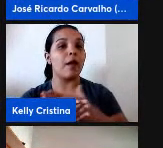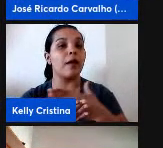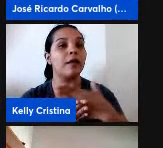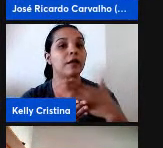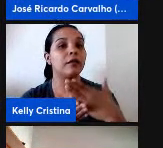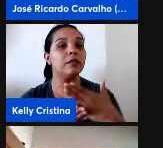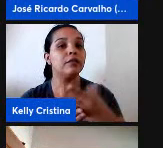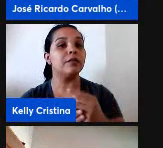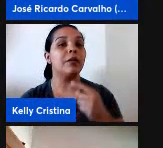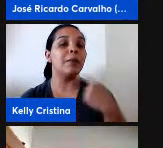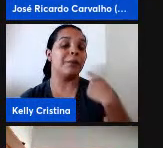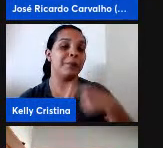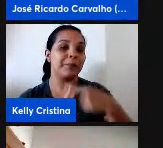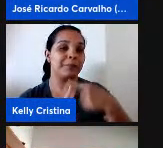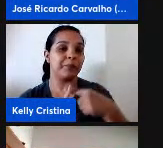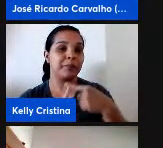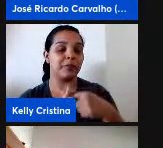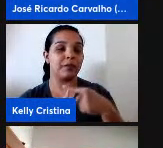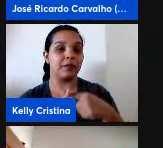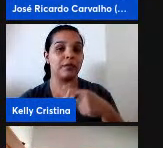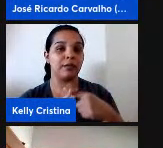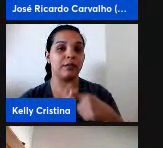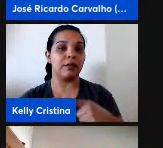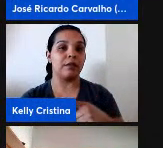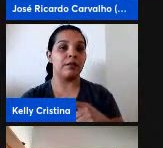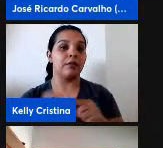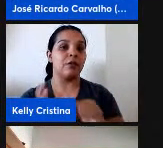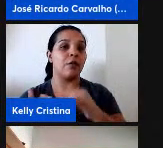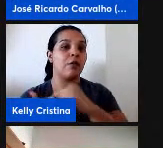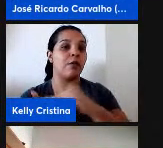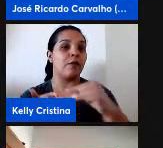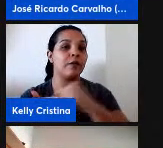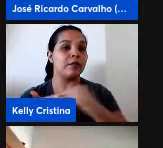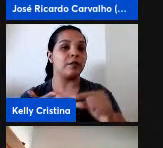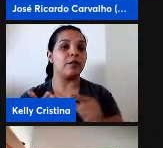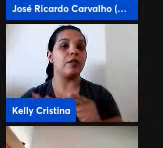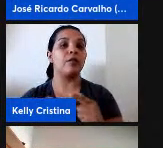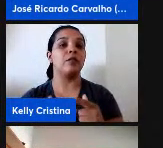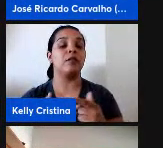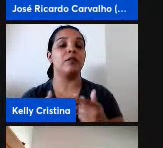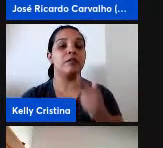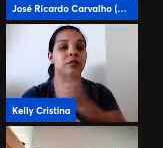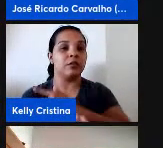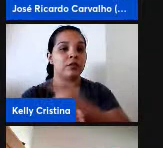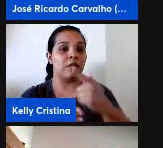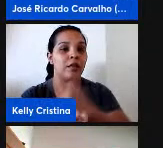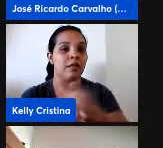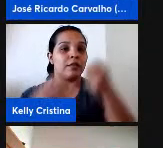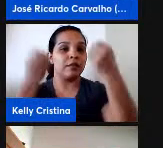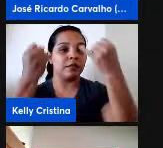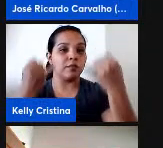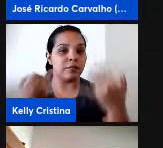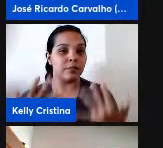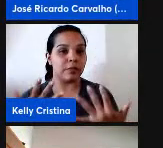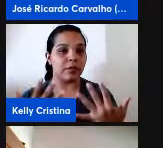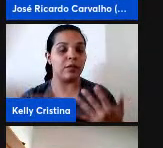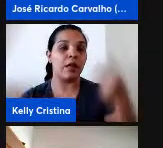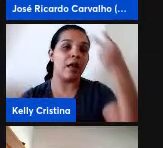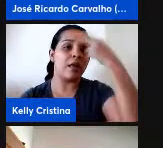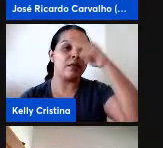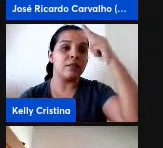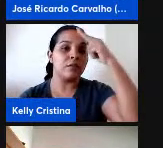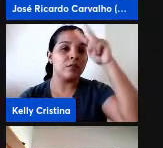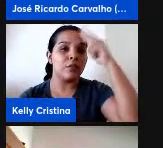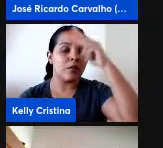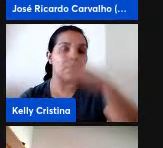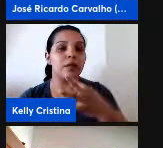porque o versículo de Gênesis 1, do livro de Gênesis da Bíblia, né, tem aí essa história que a gente